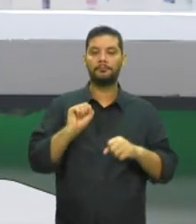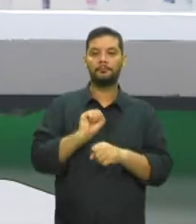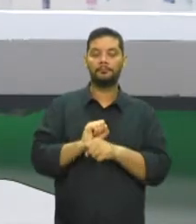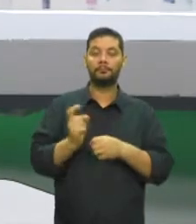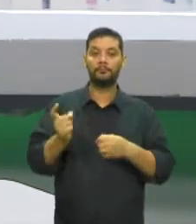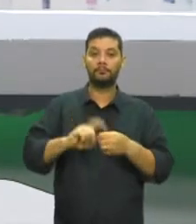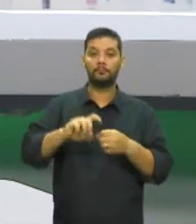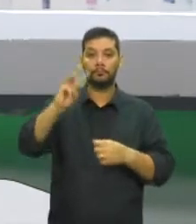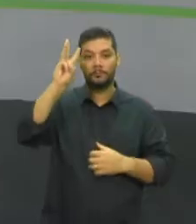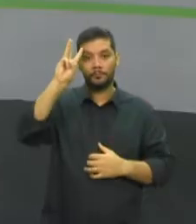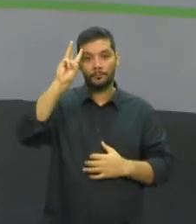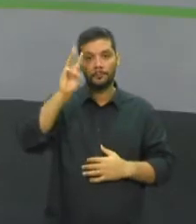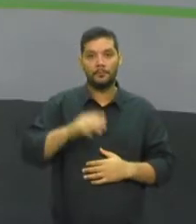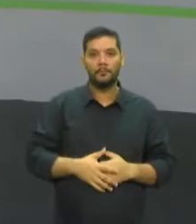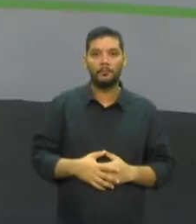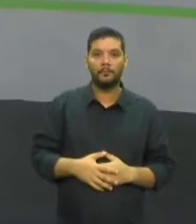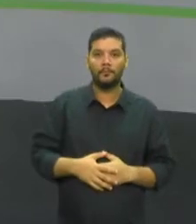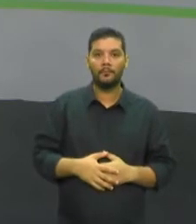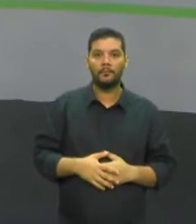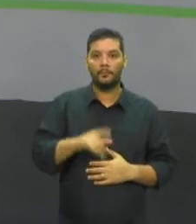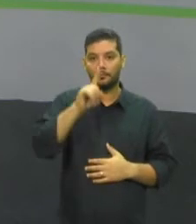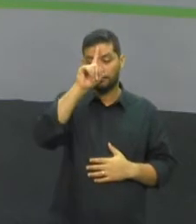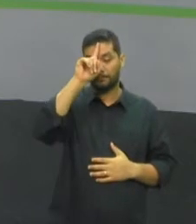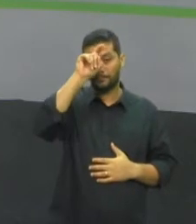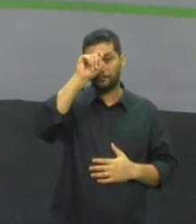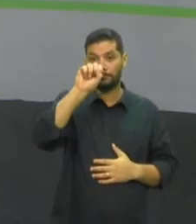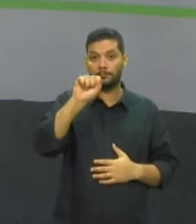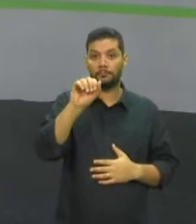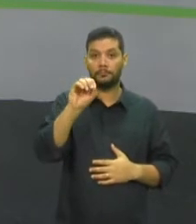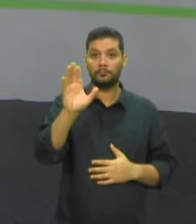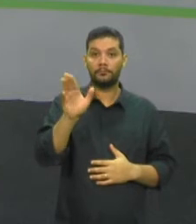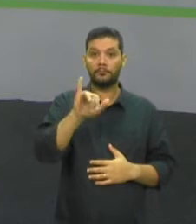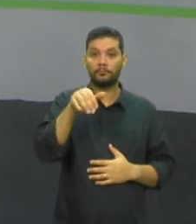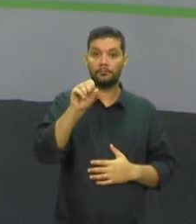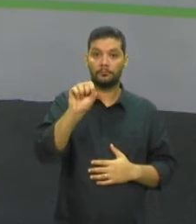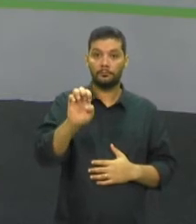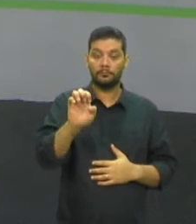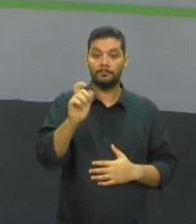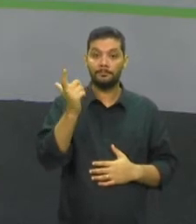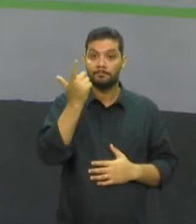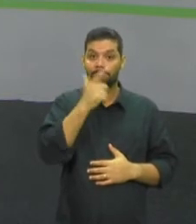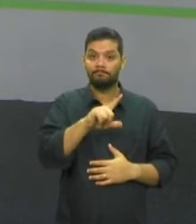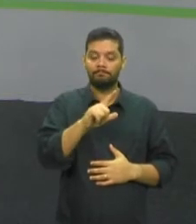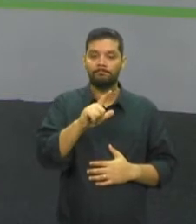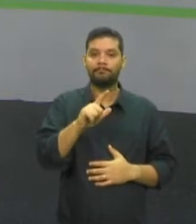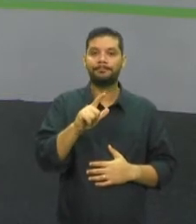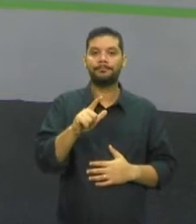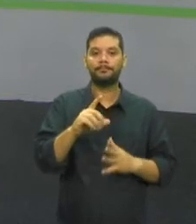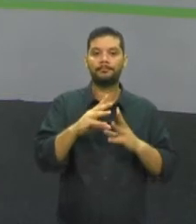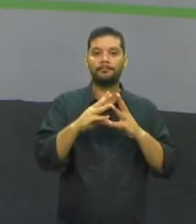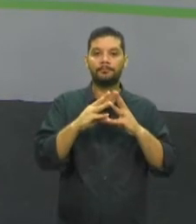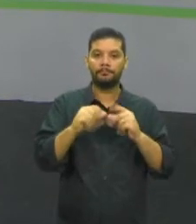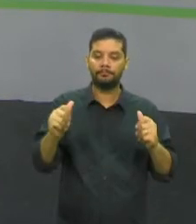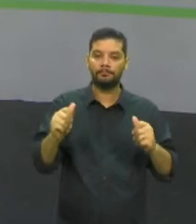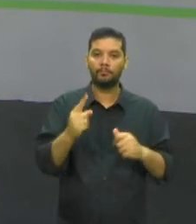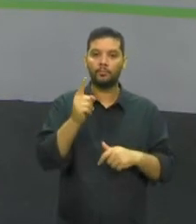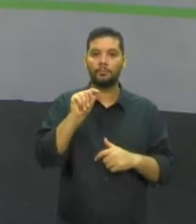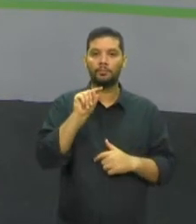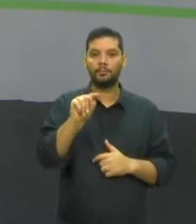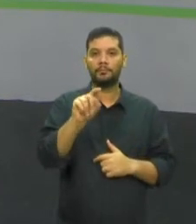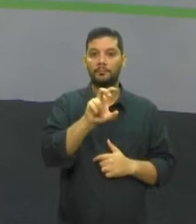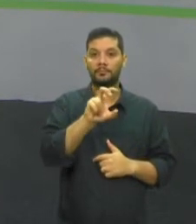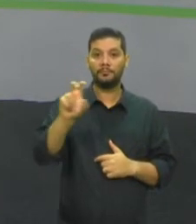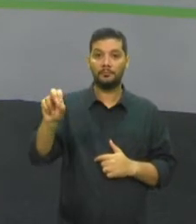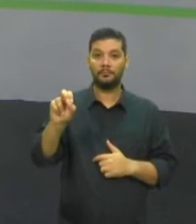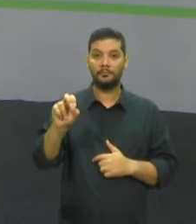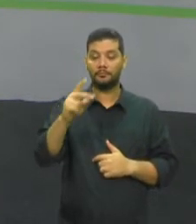terça-feira. E o Hospital São José celebra mais de 1.500 altas registradas desde o início da pandemia